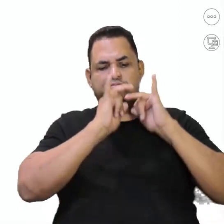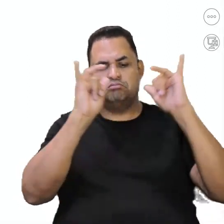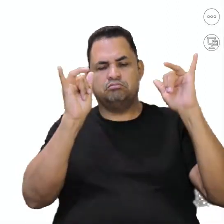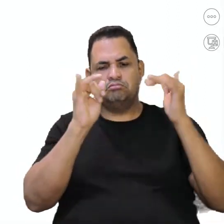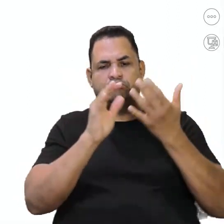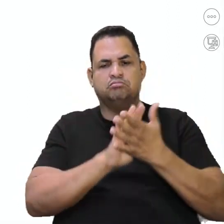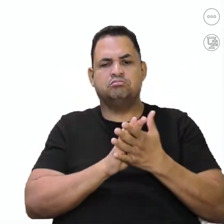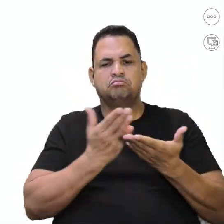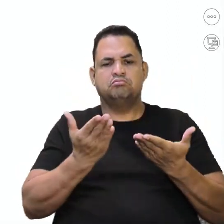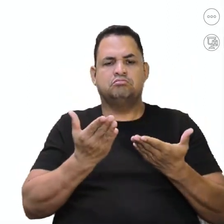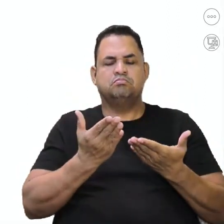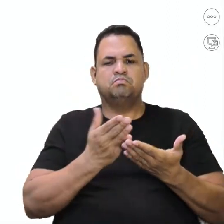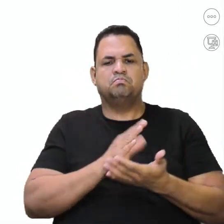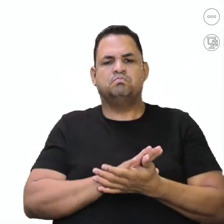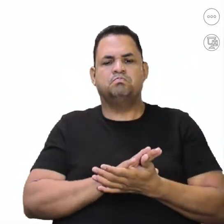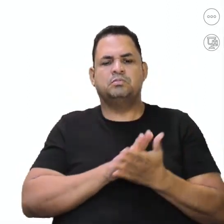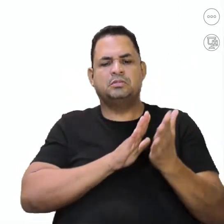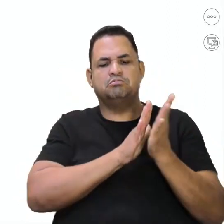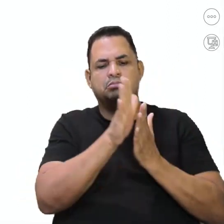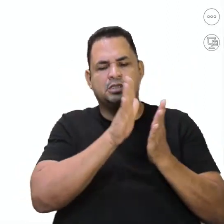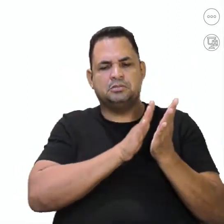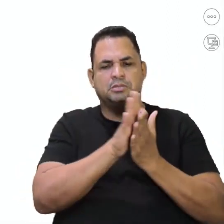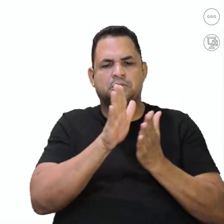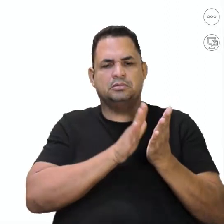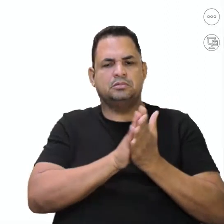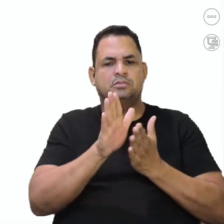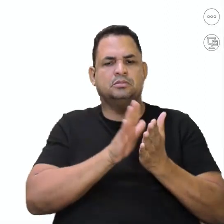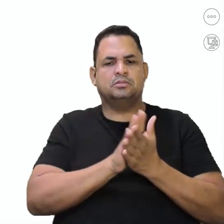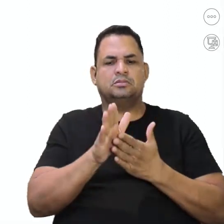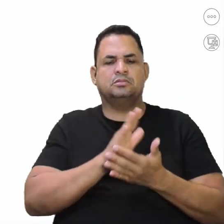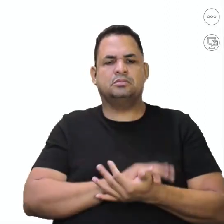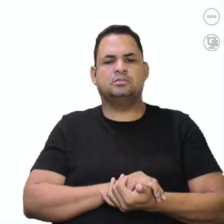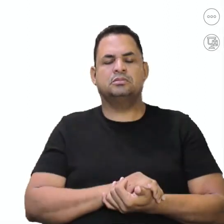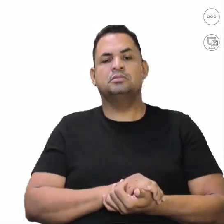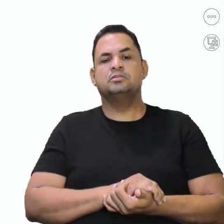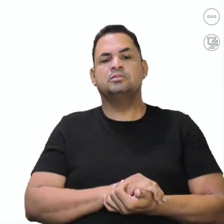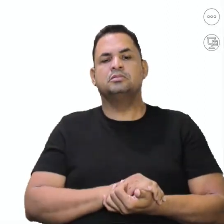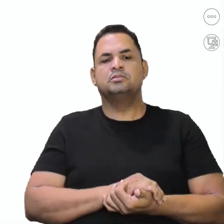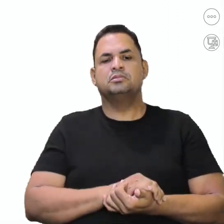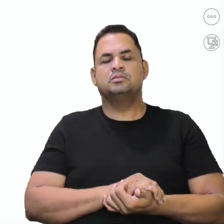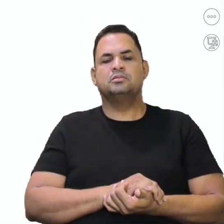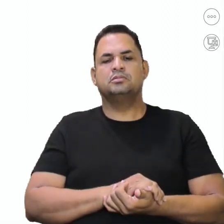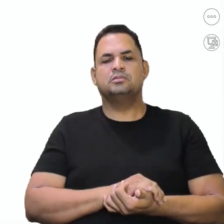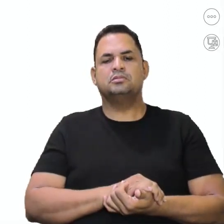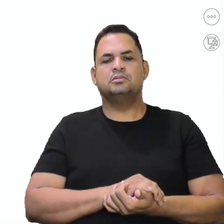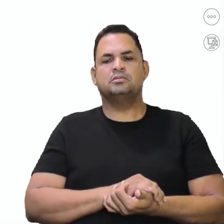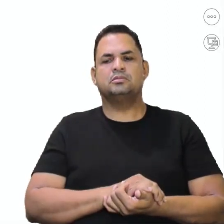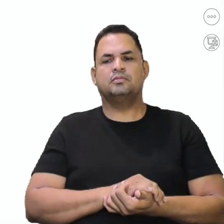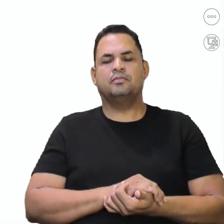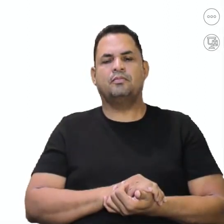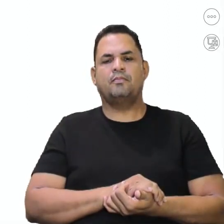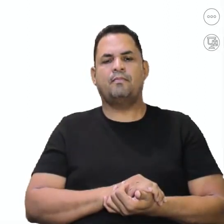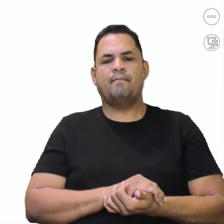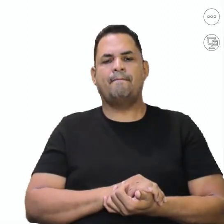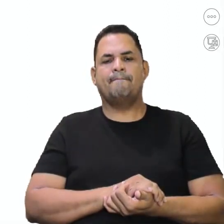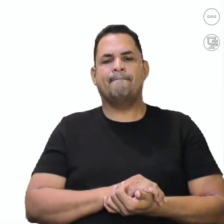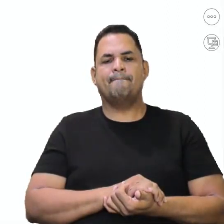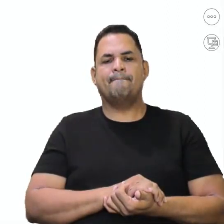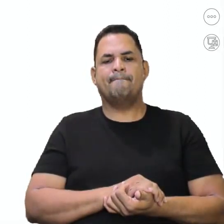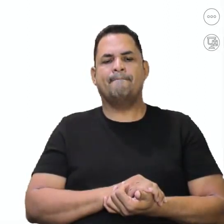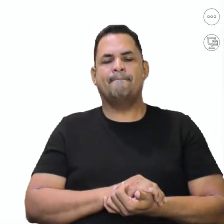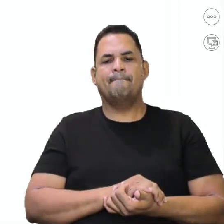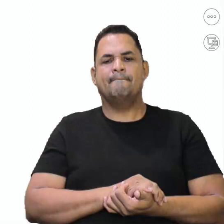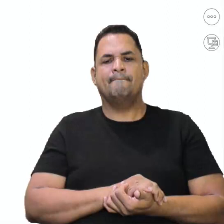em formatos de impressão, né? Eles são impressos. Such as newspapers and magazines